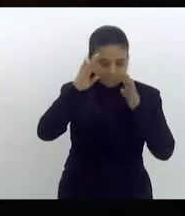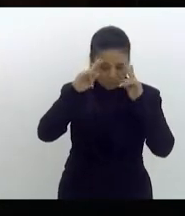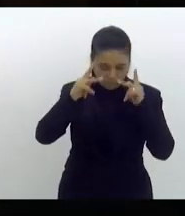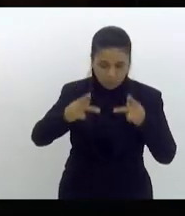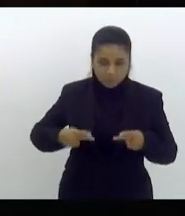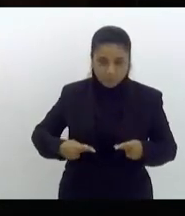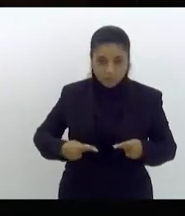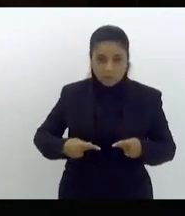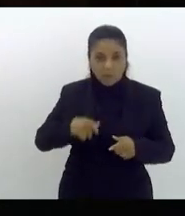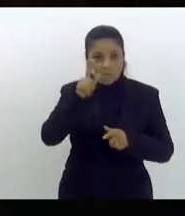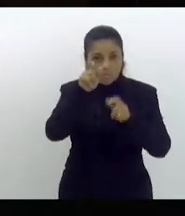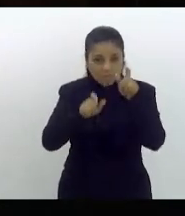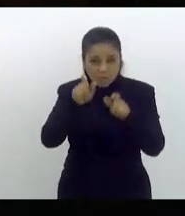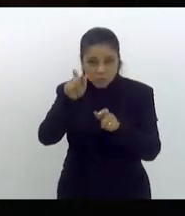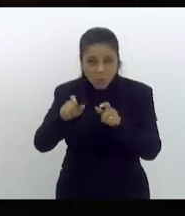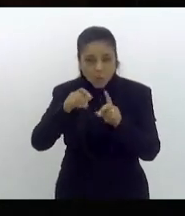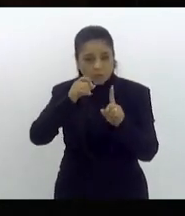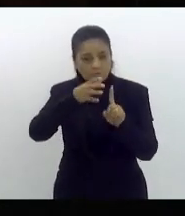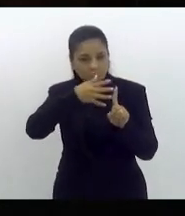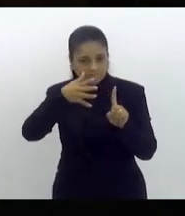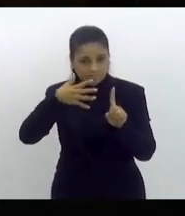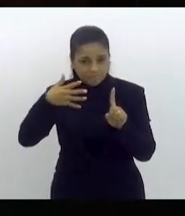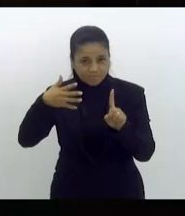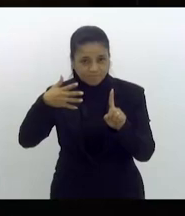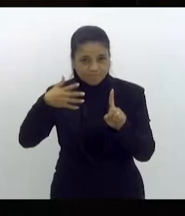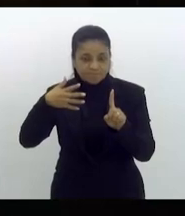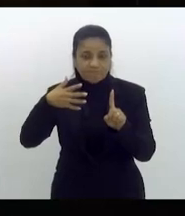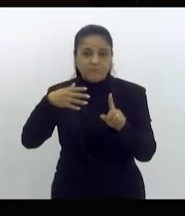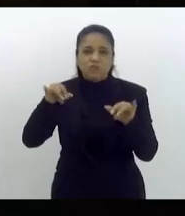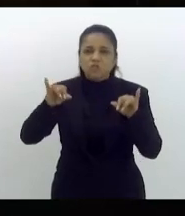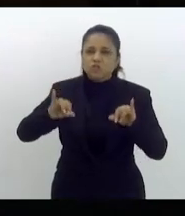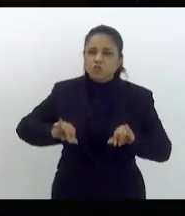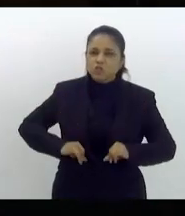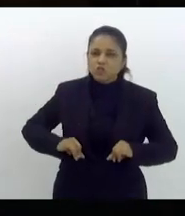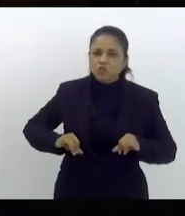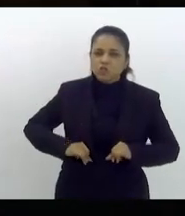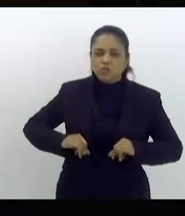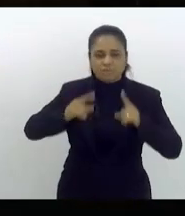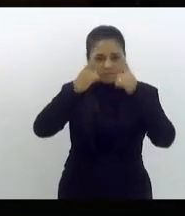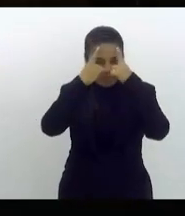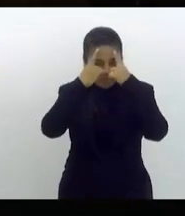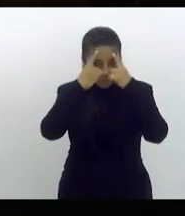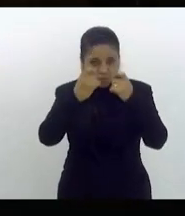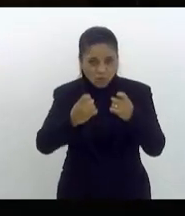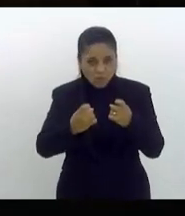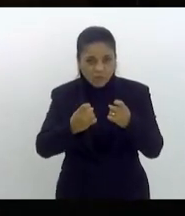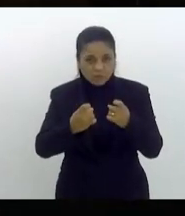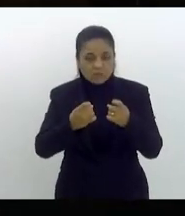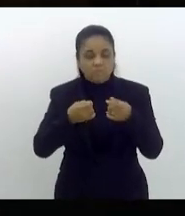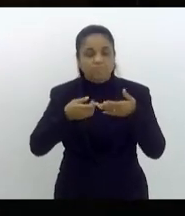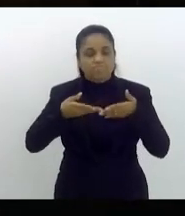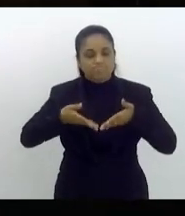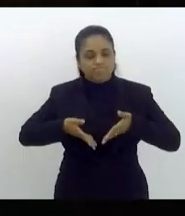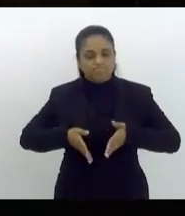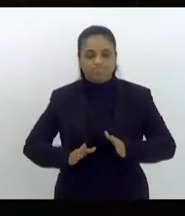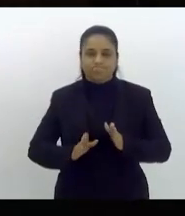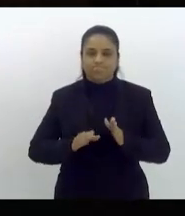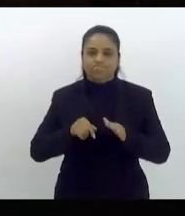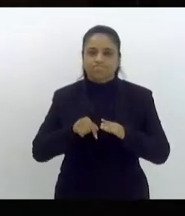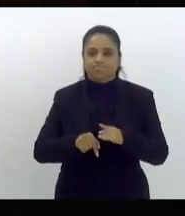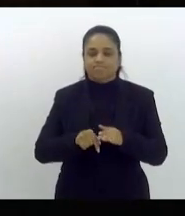pessoas lgbtqia+ sofrem com as violências desde que nascem